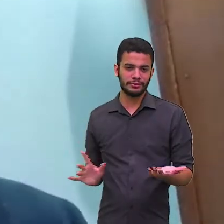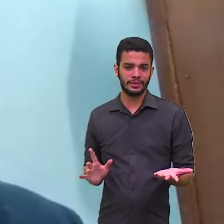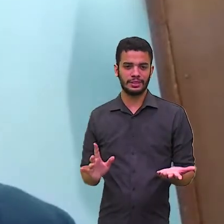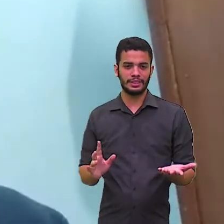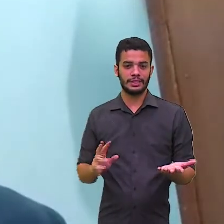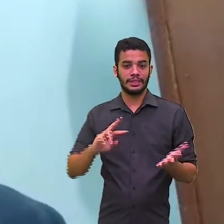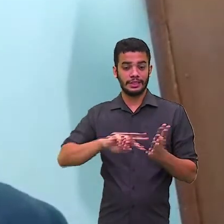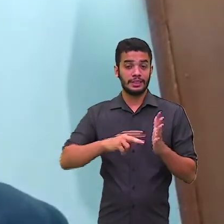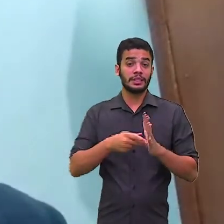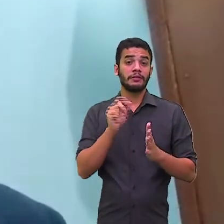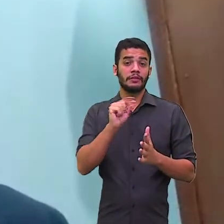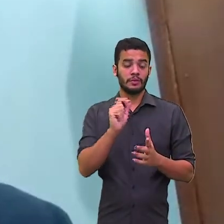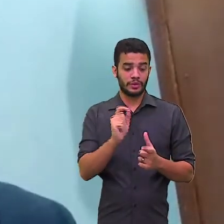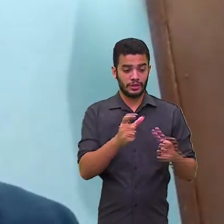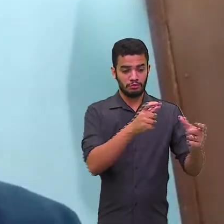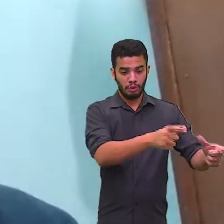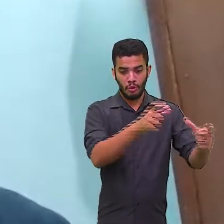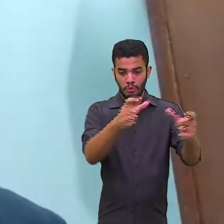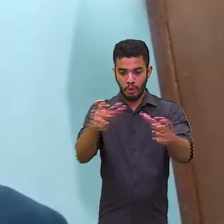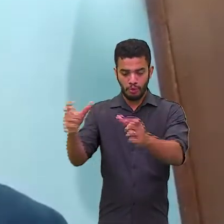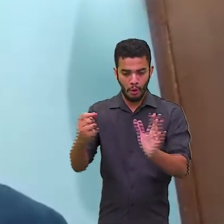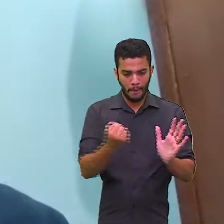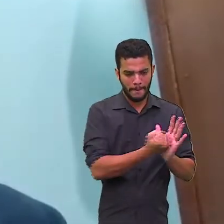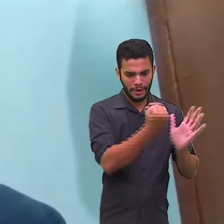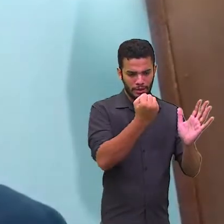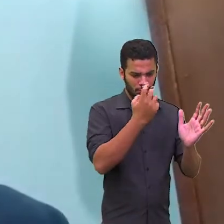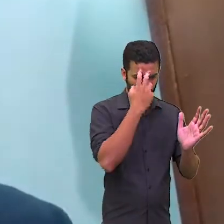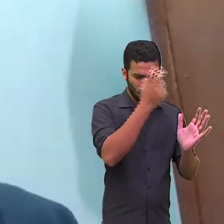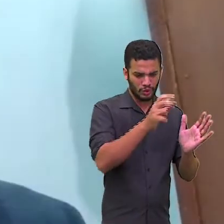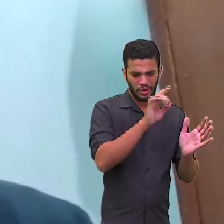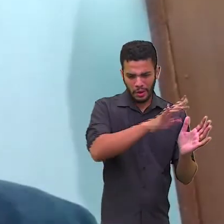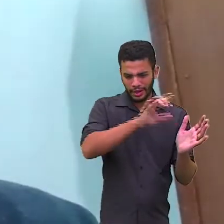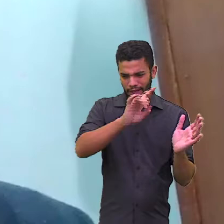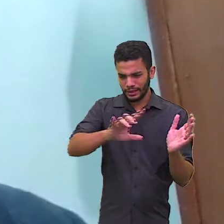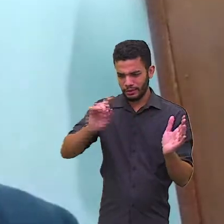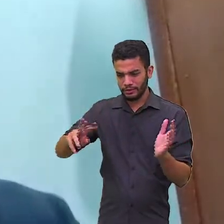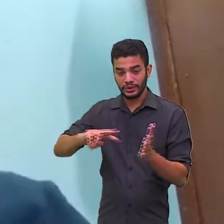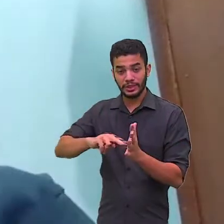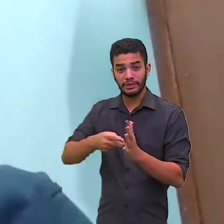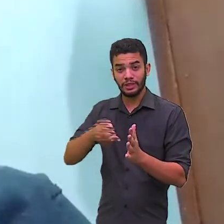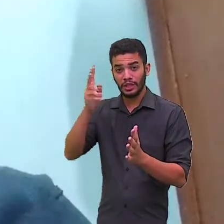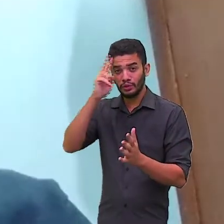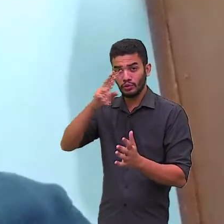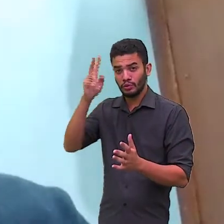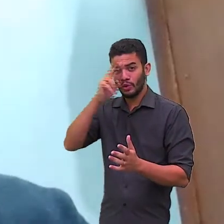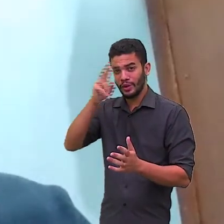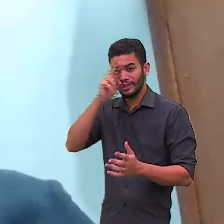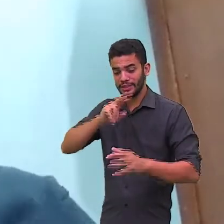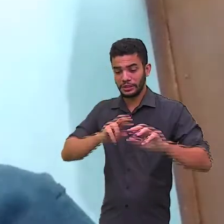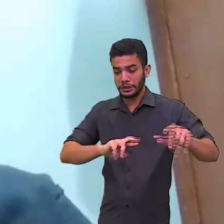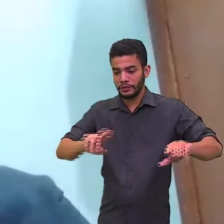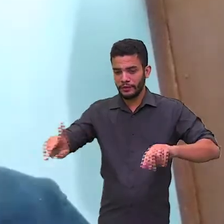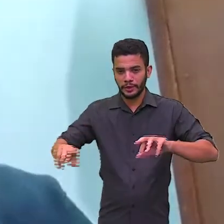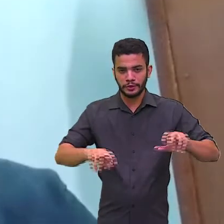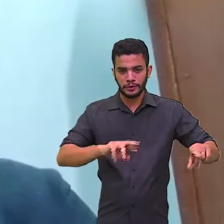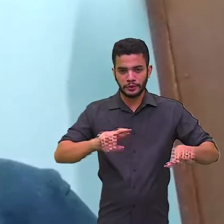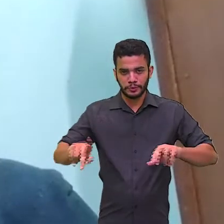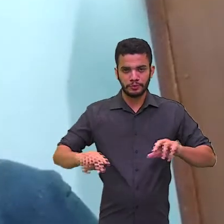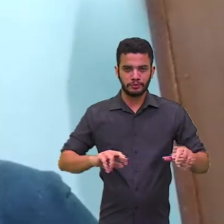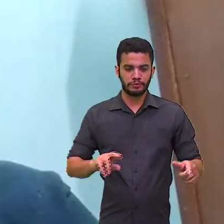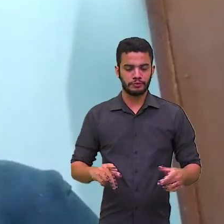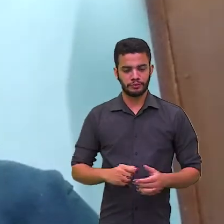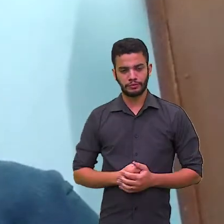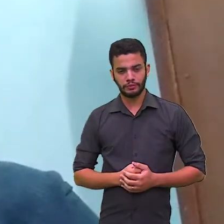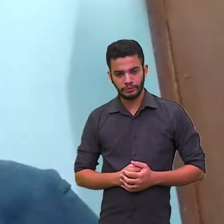de histórias, diferenças de memória, diferença daquilo que é significativo para um lugar e para outro.